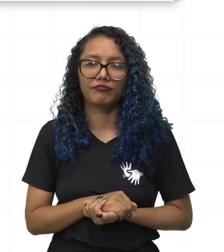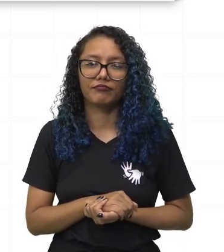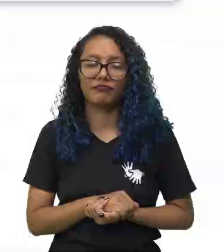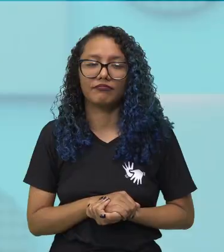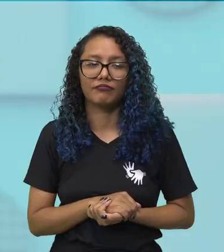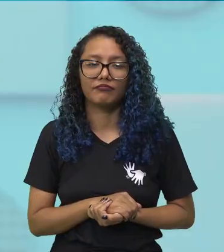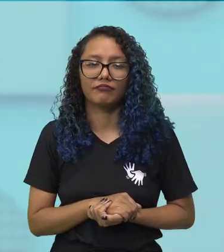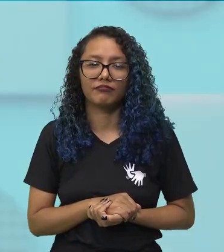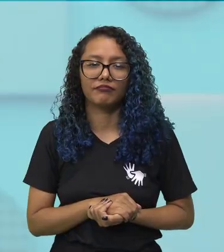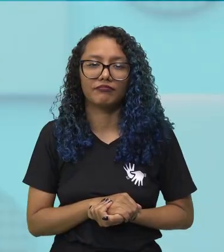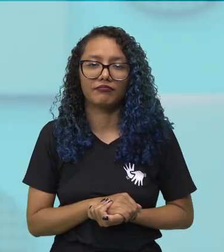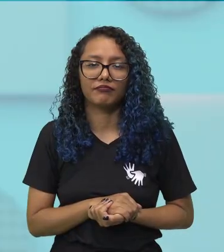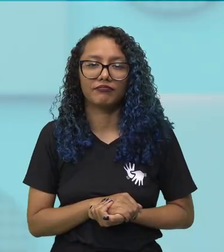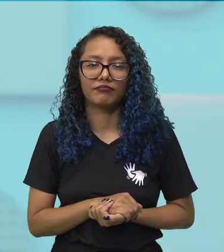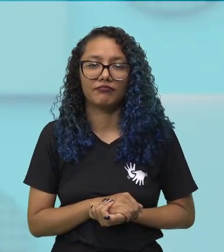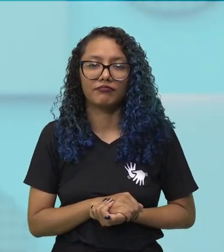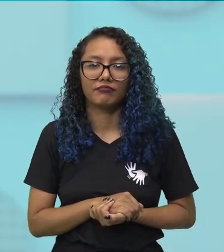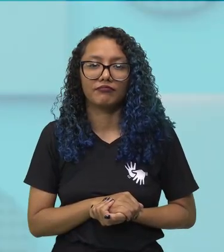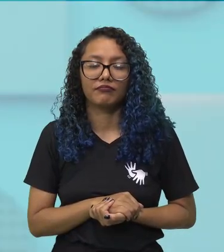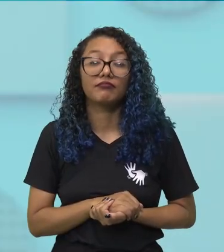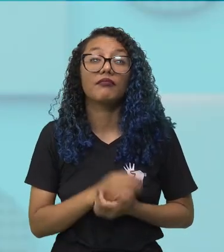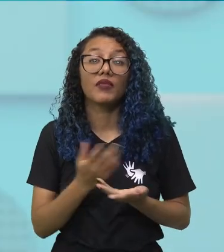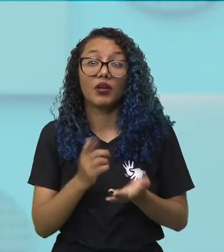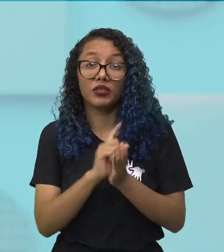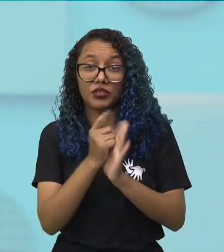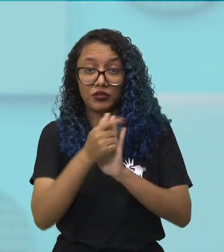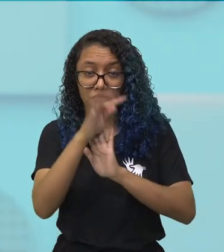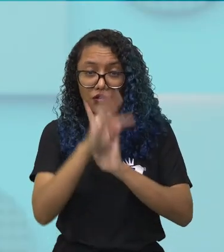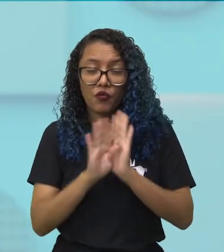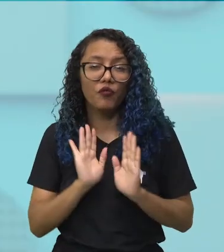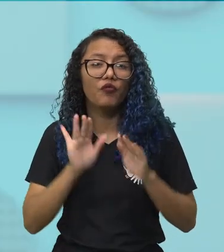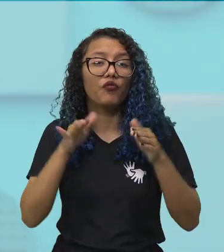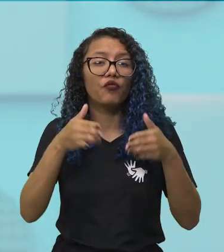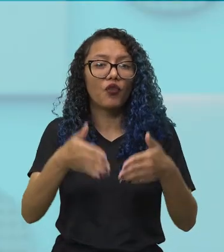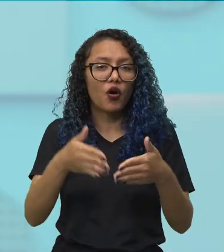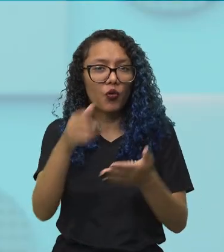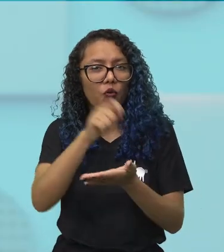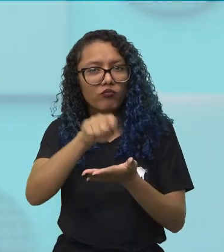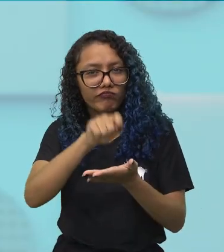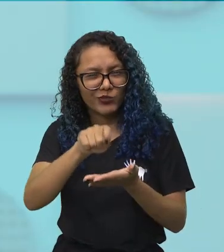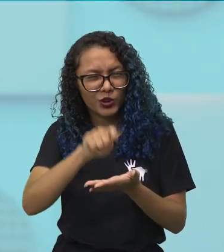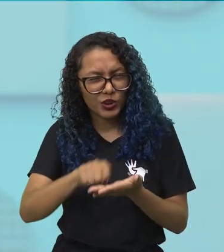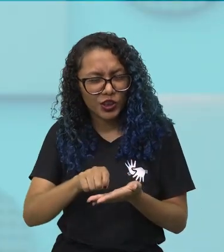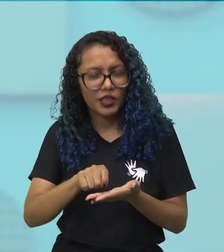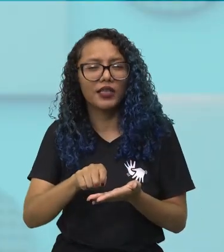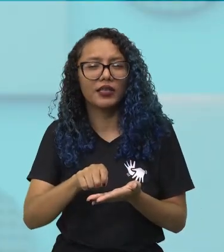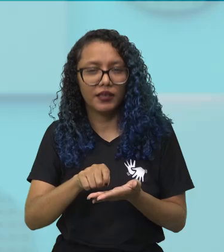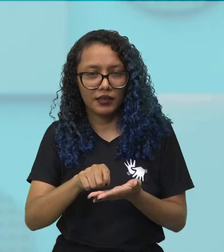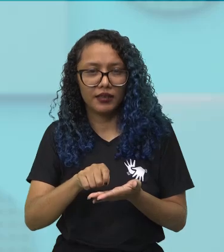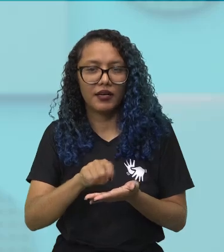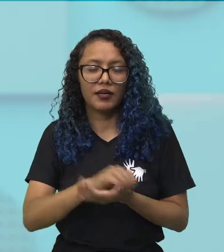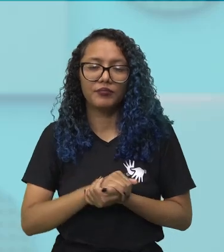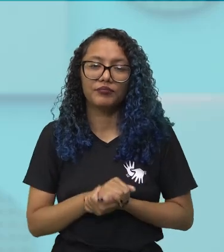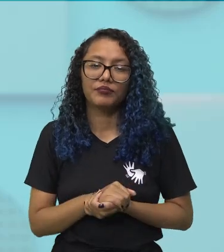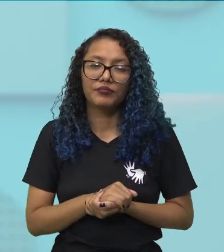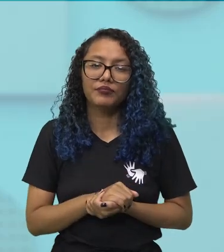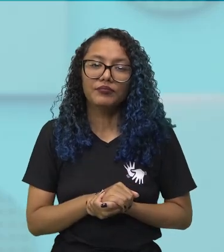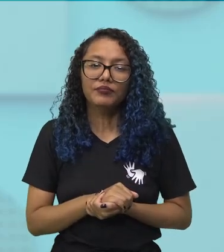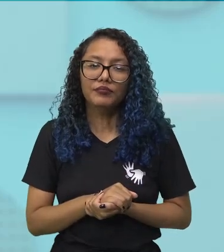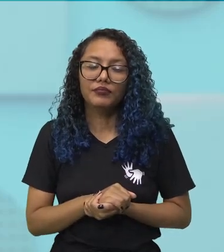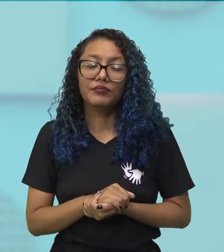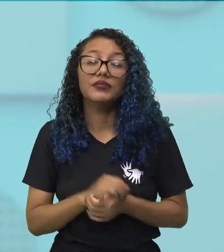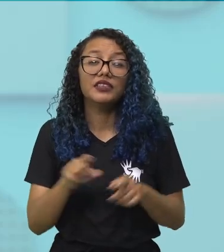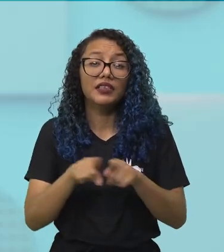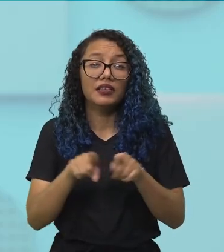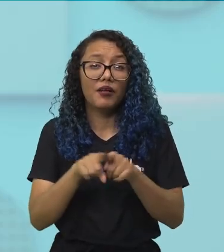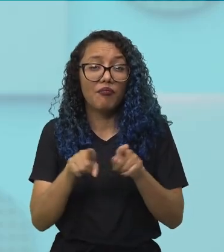para bastante questão assim da escrita, né? Vai vários, pelas nossas necessidades de se comunicar no dia